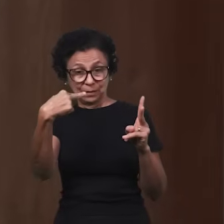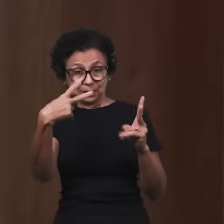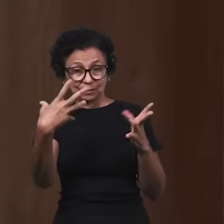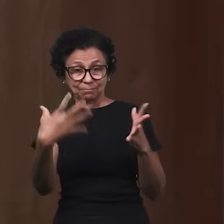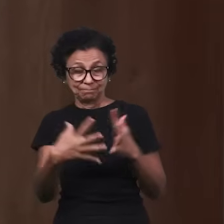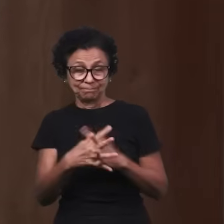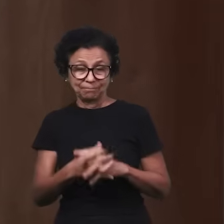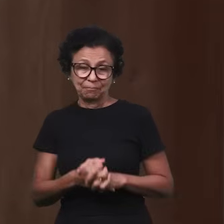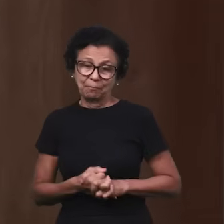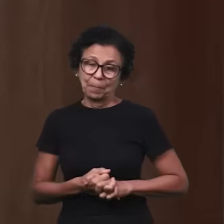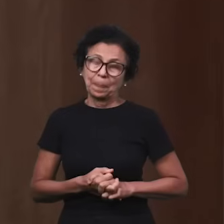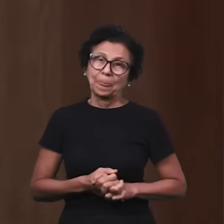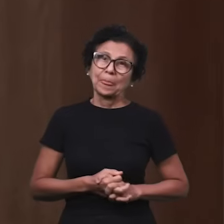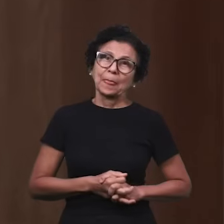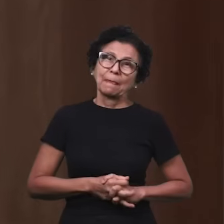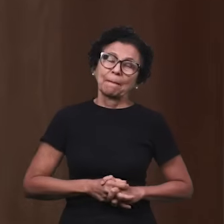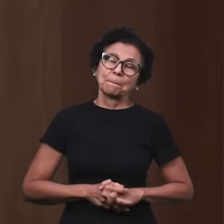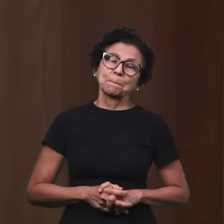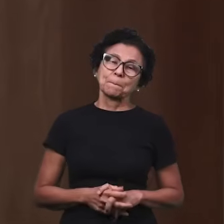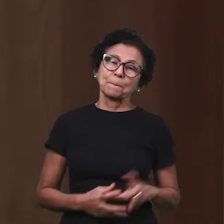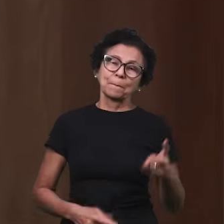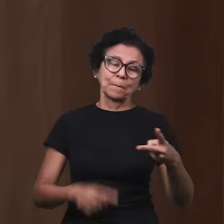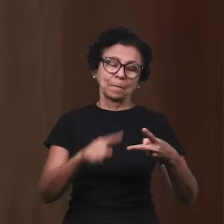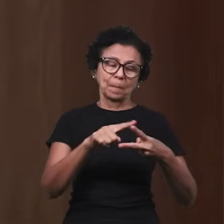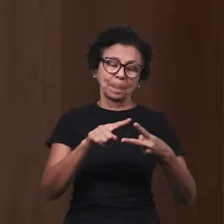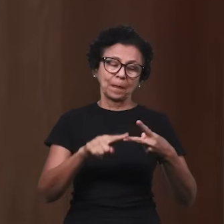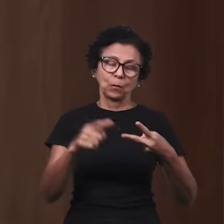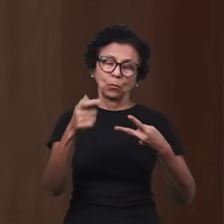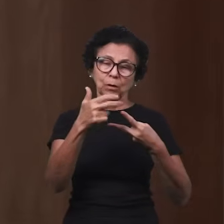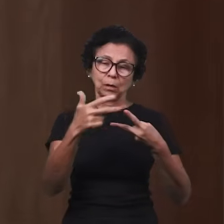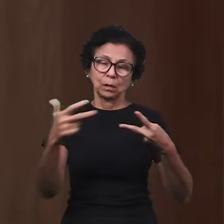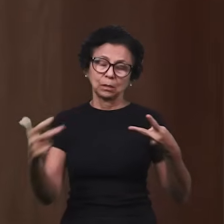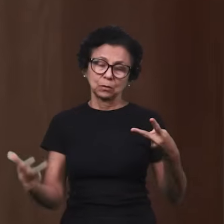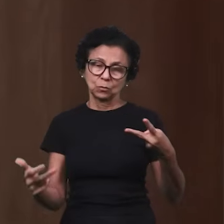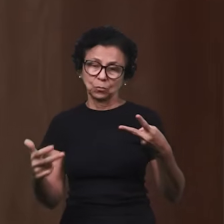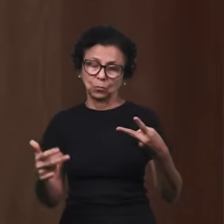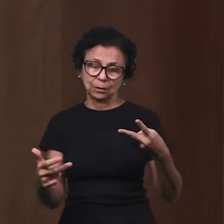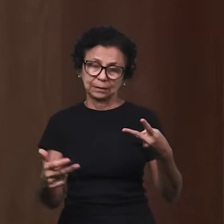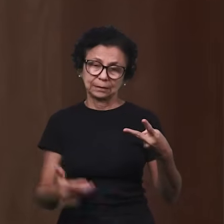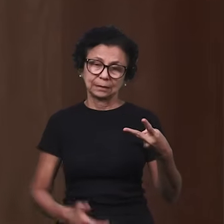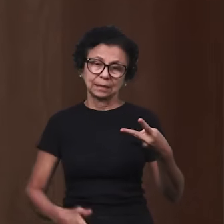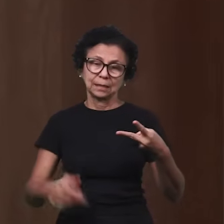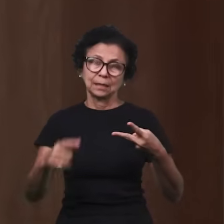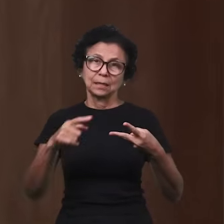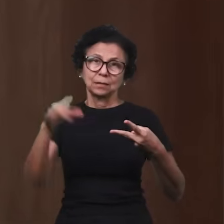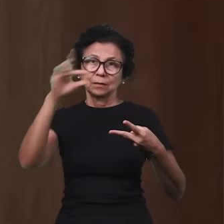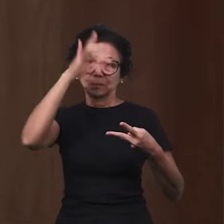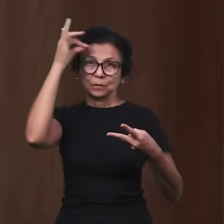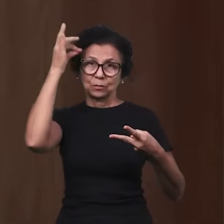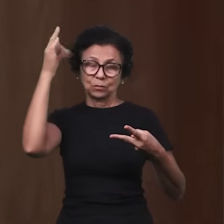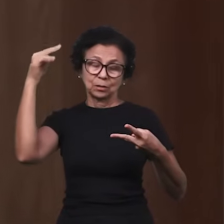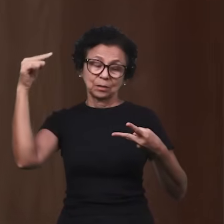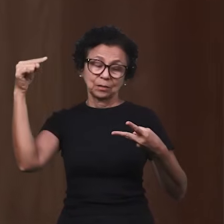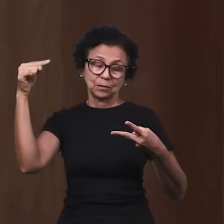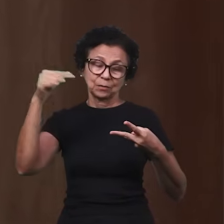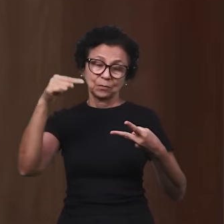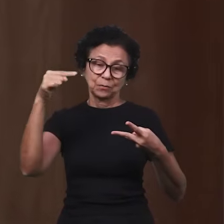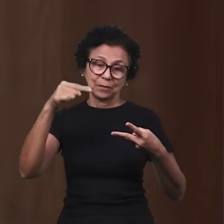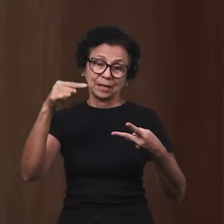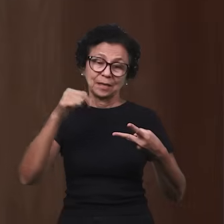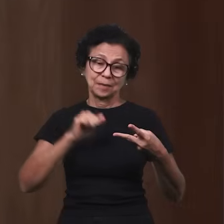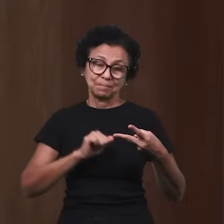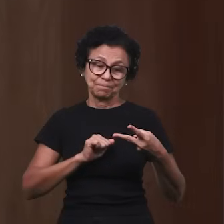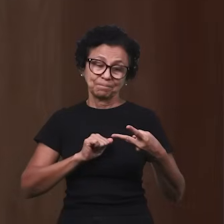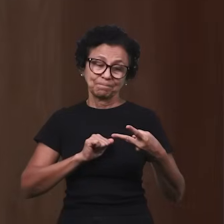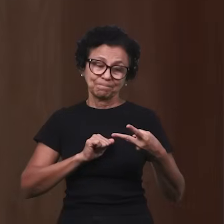invisível. O visível dele é mais grave do que o nosso, mas talvez